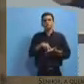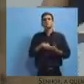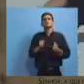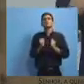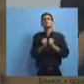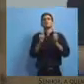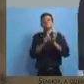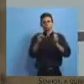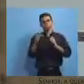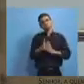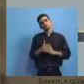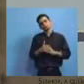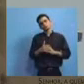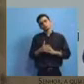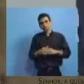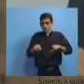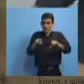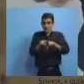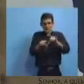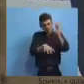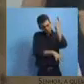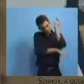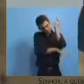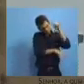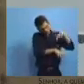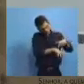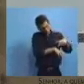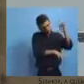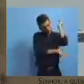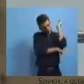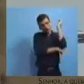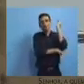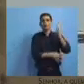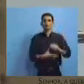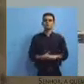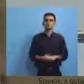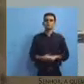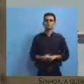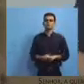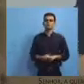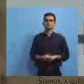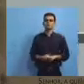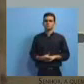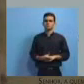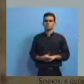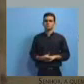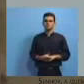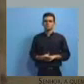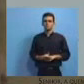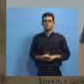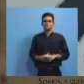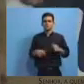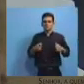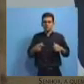pessoal, essa raiz se faz pelo jejum, pela penitência, pela renúncia. Mas é hora de criar uma raiz muito